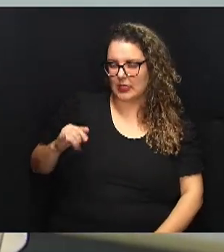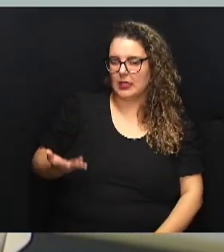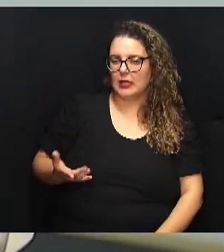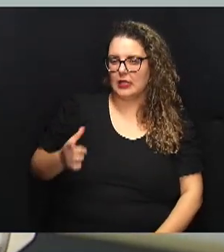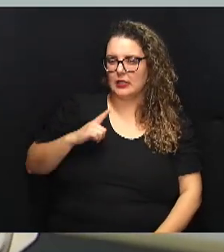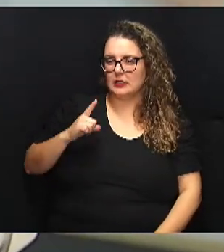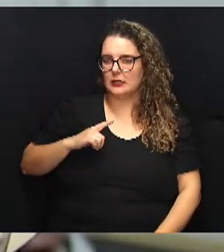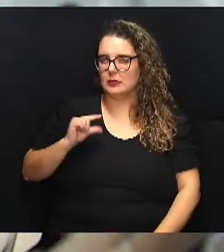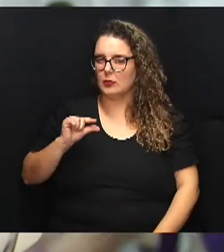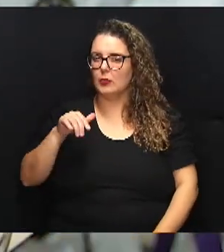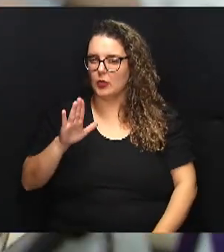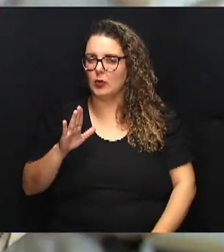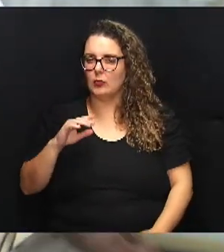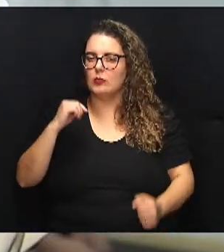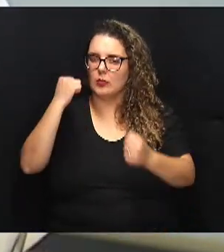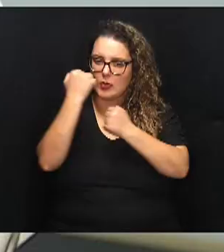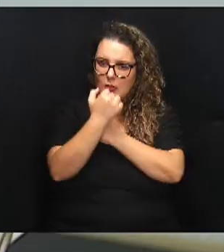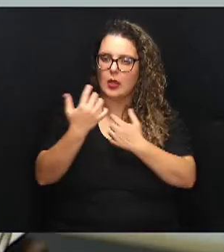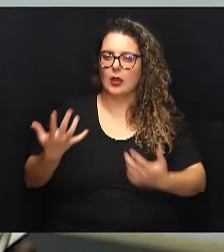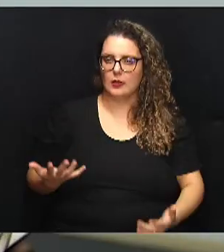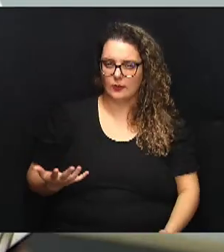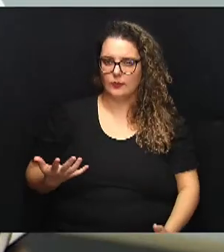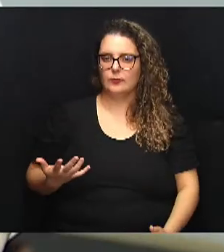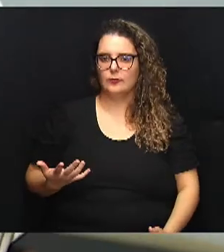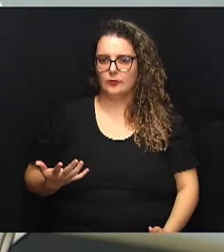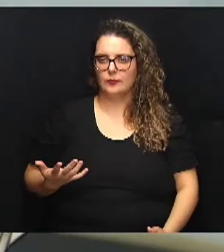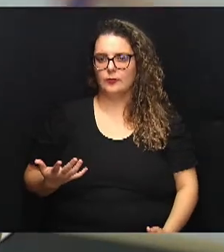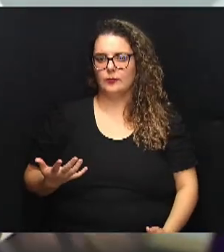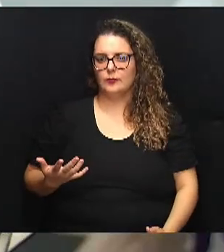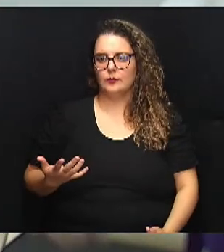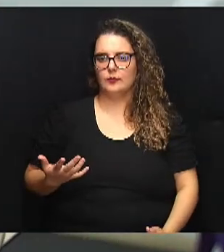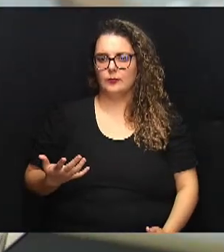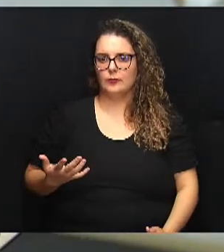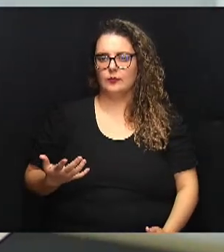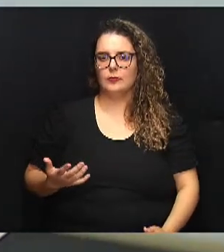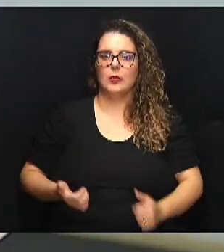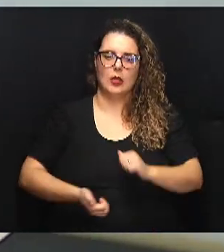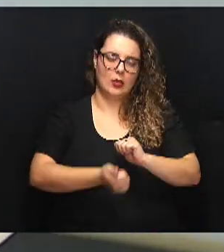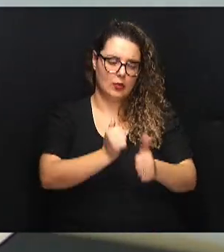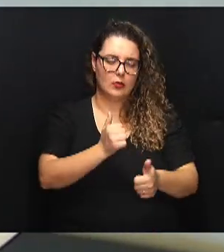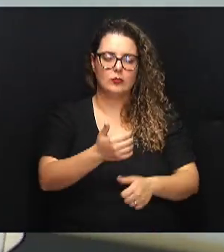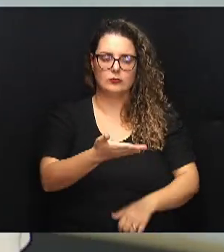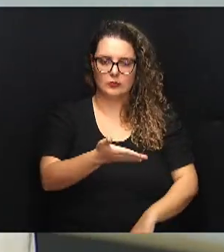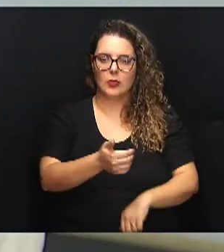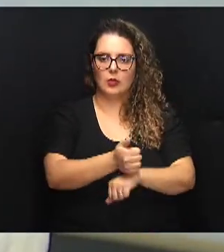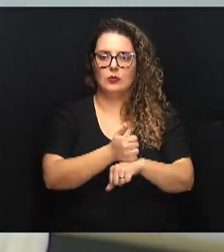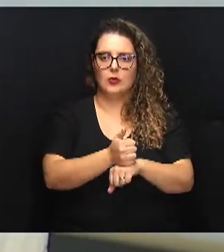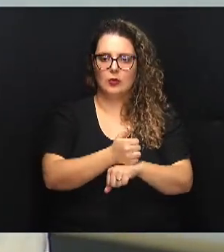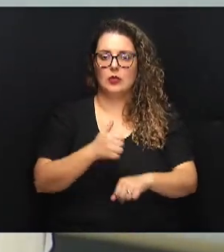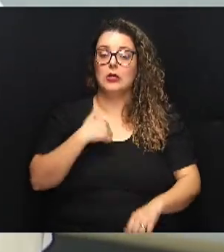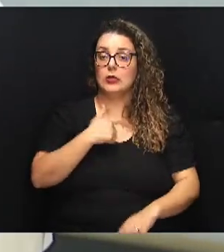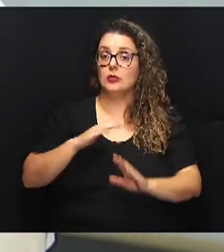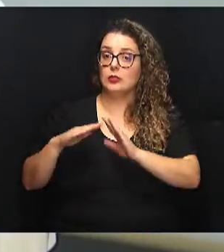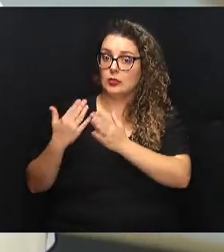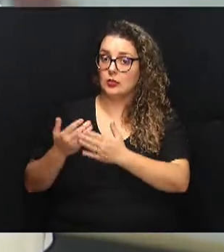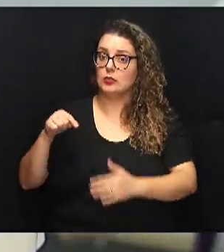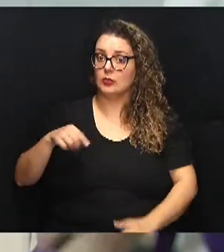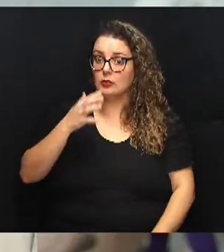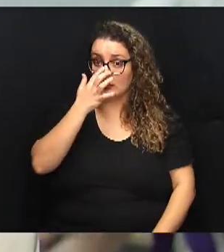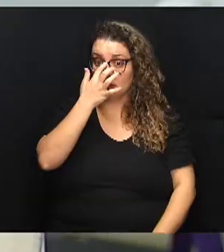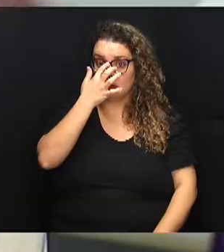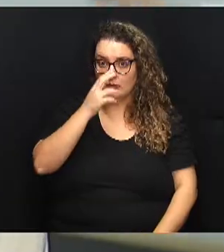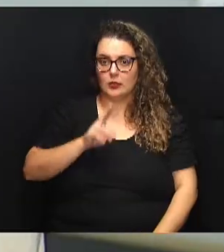de proteção ao esportista. Então, na nossa escola,